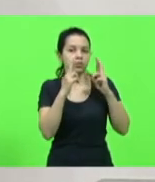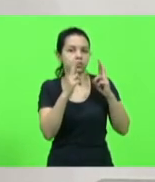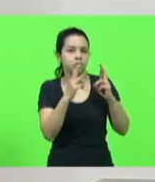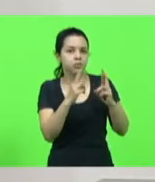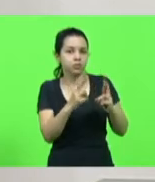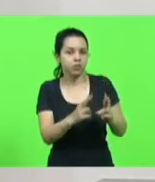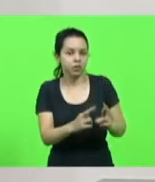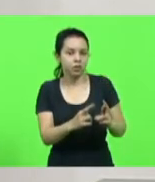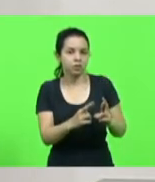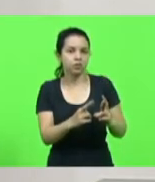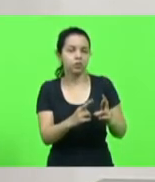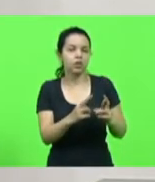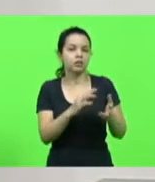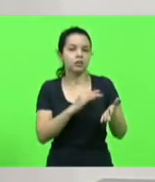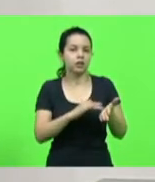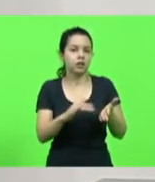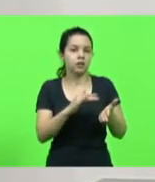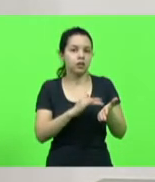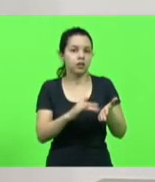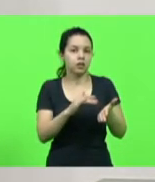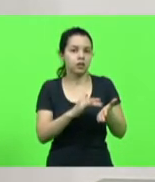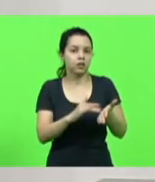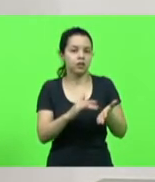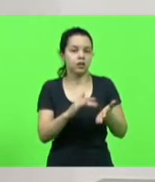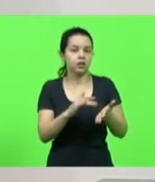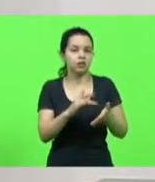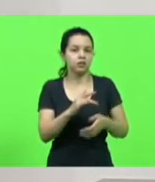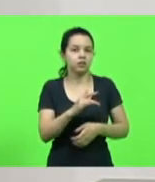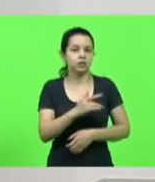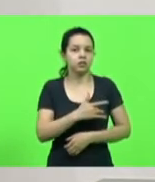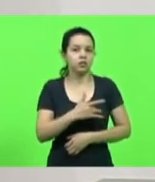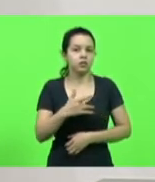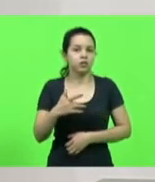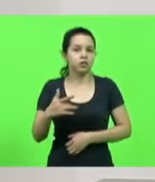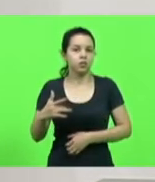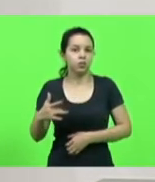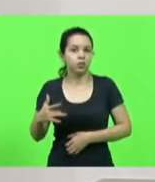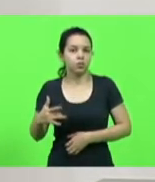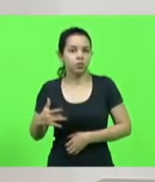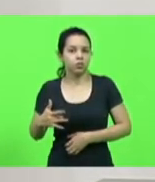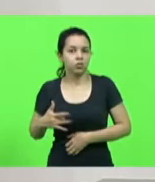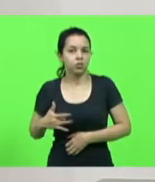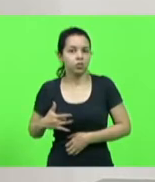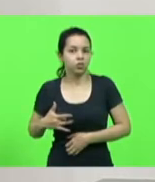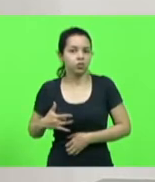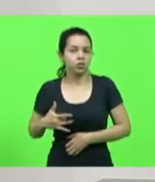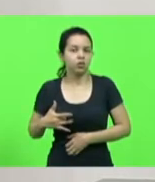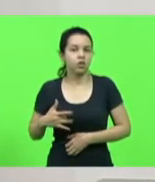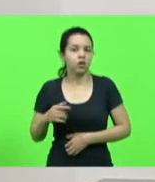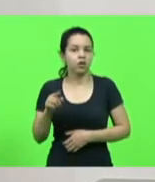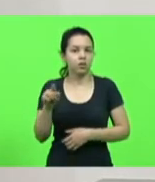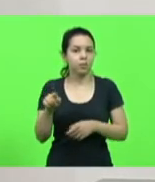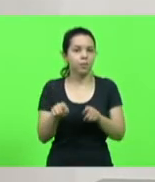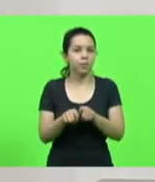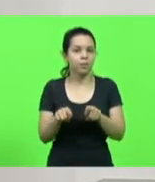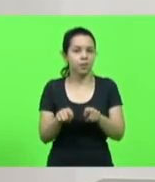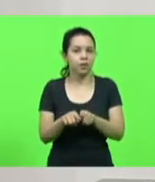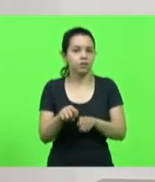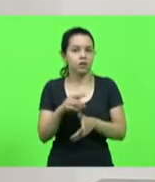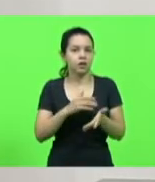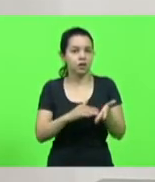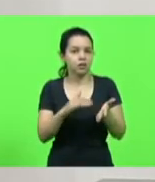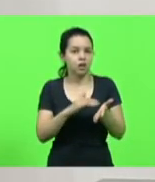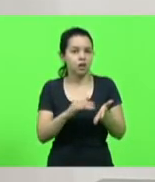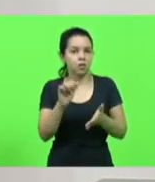que tenho à Secretaria de Saúde, no bojo dos seus profissionais, e também na pessoa do secretário André Mota, que tem feito